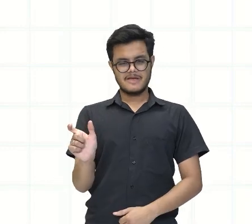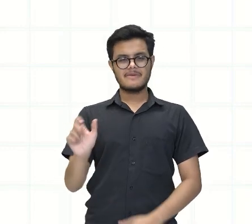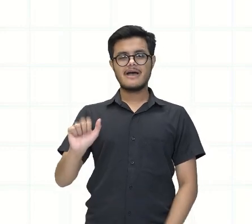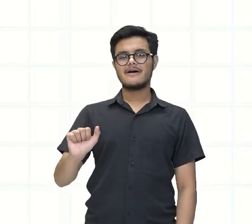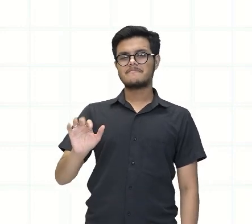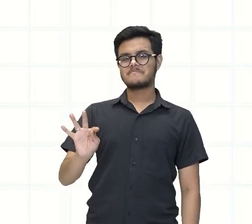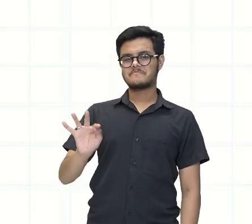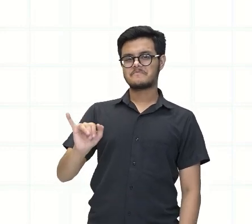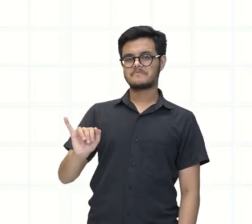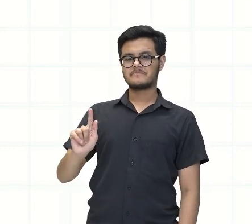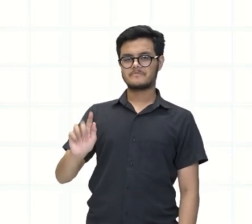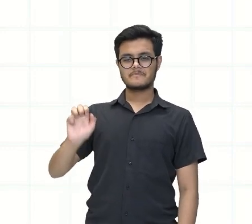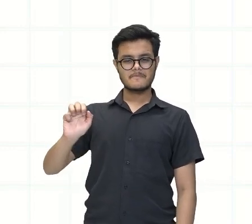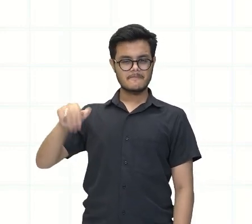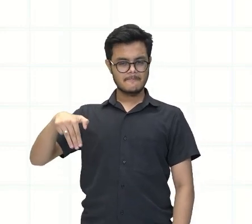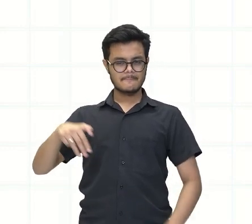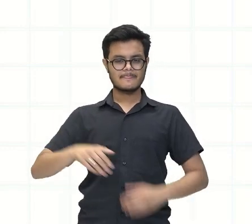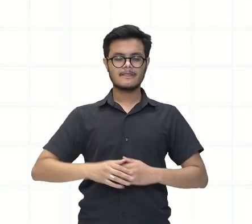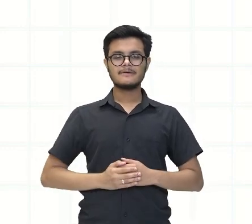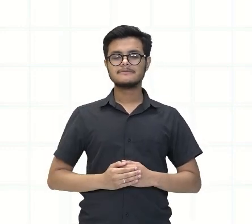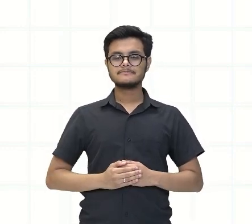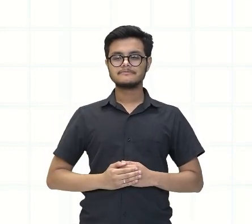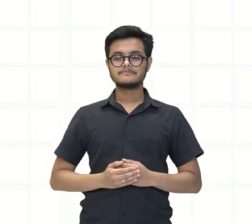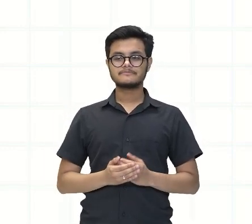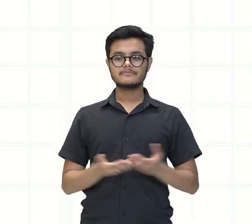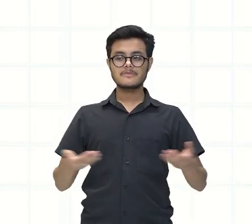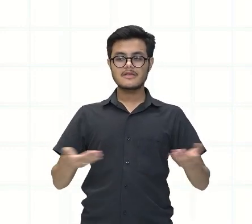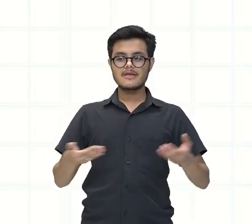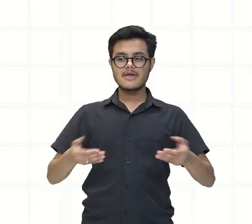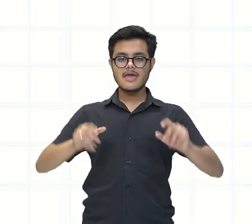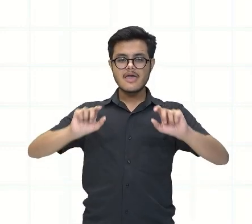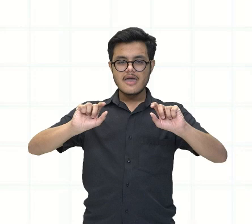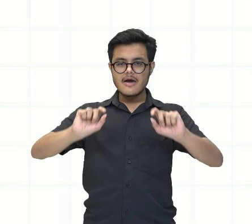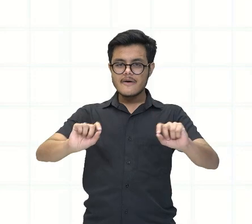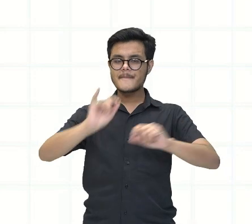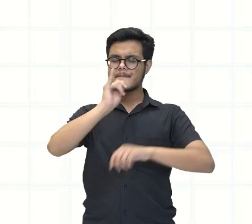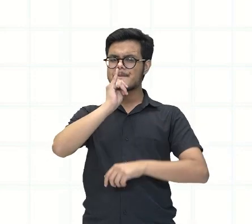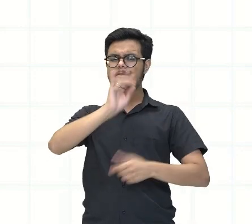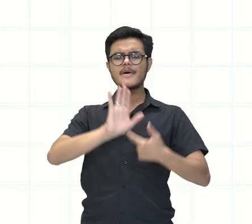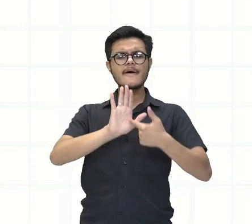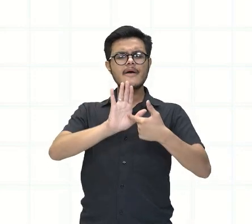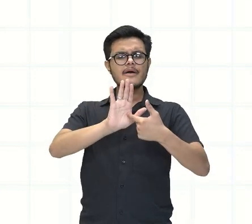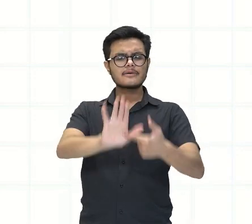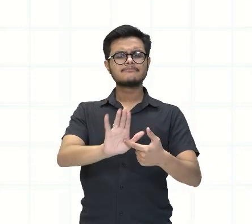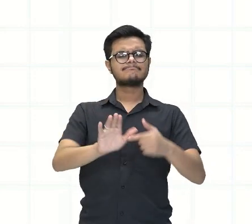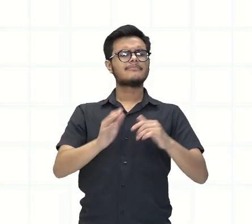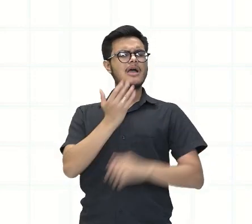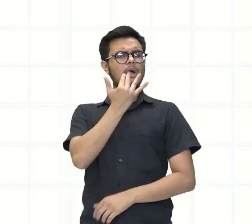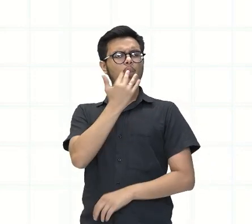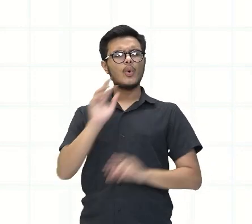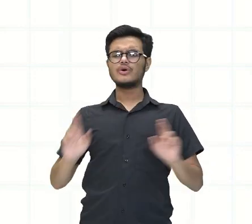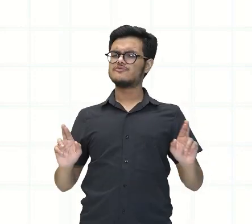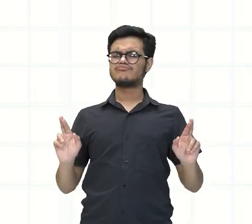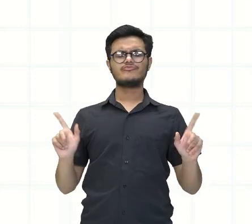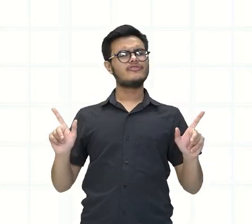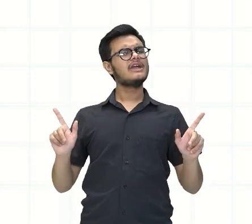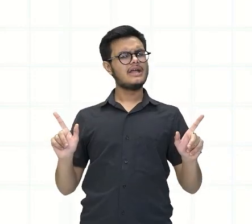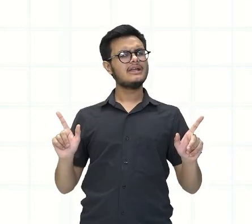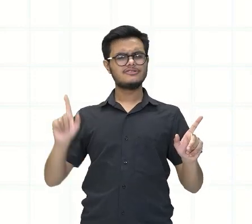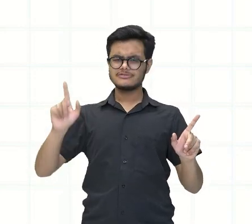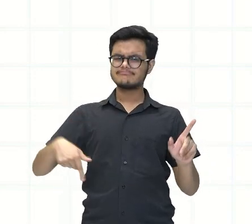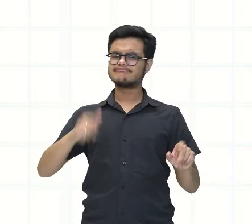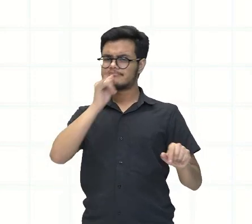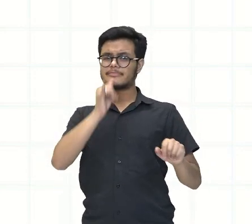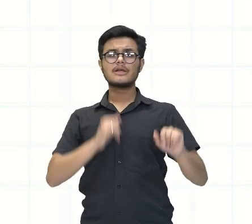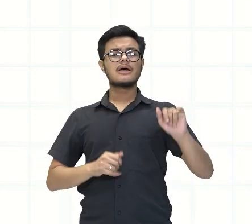correto? E aí, notem que agora nós destacamos com cores diferentes, não é? Tem uma parte